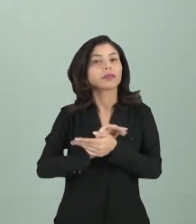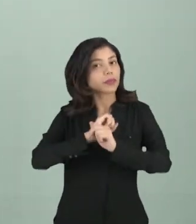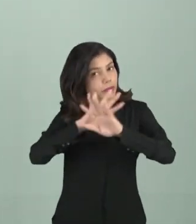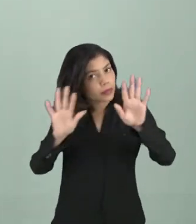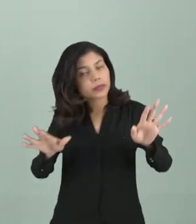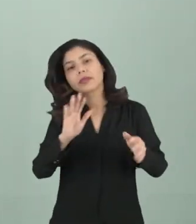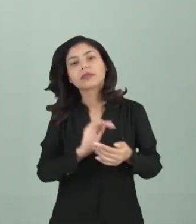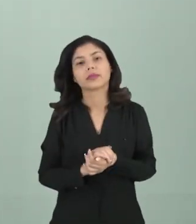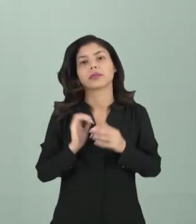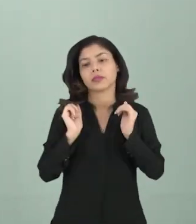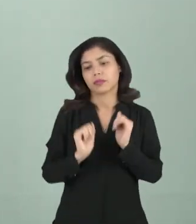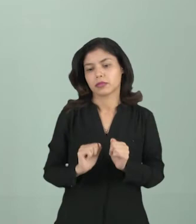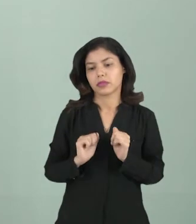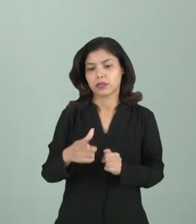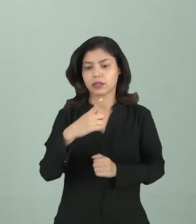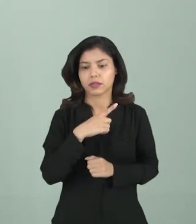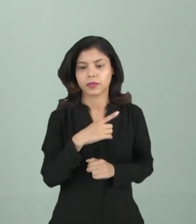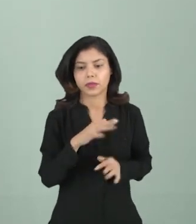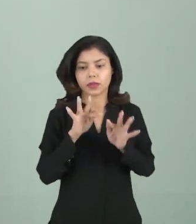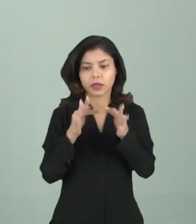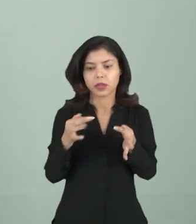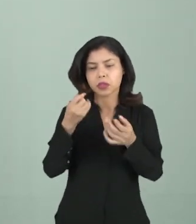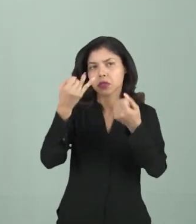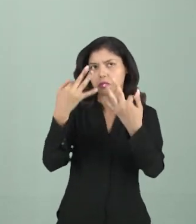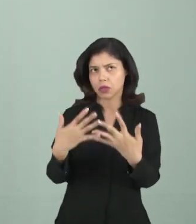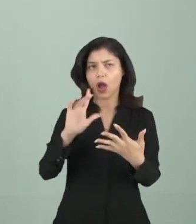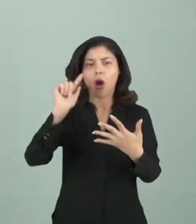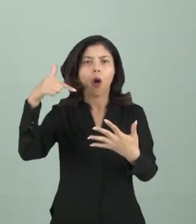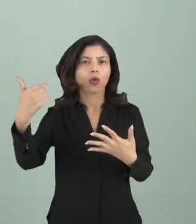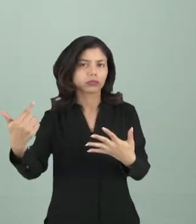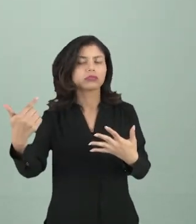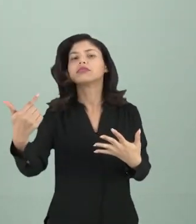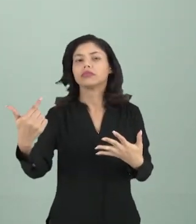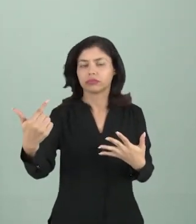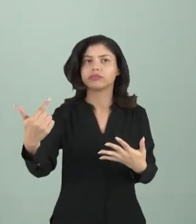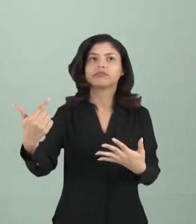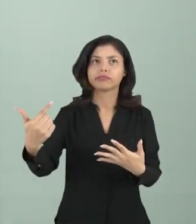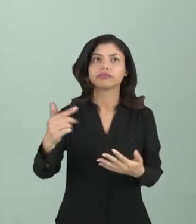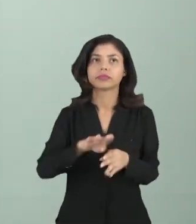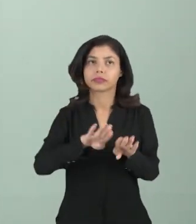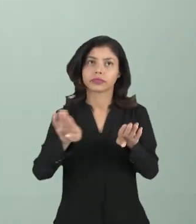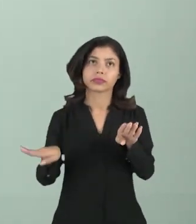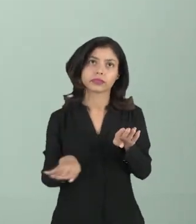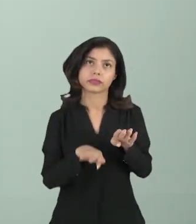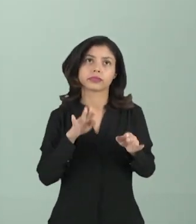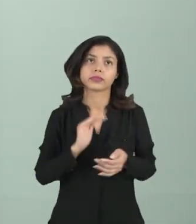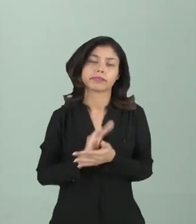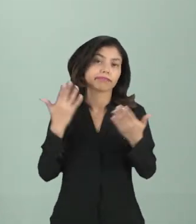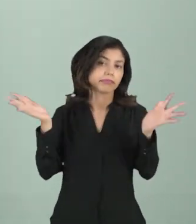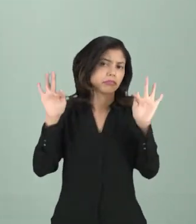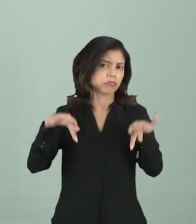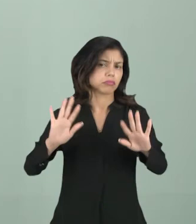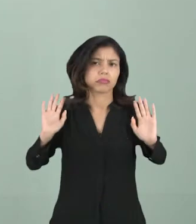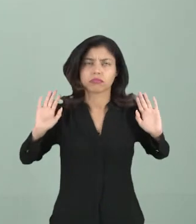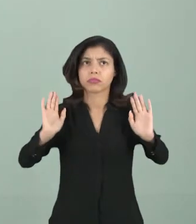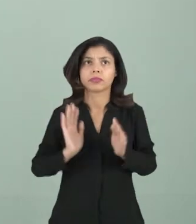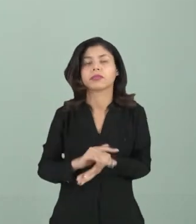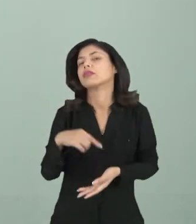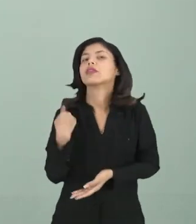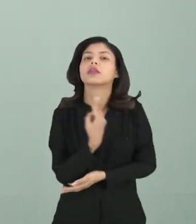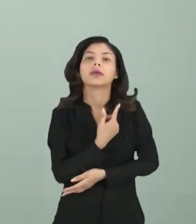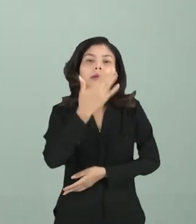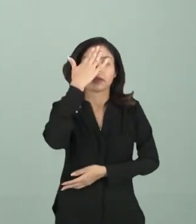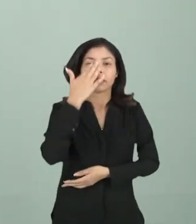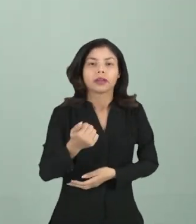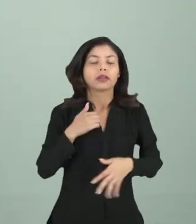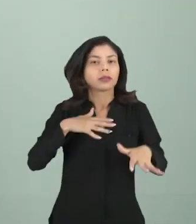claro que eu poderia aqui exemplificar outras formas de desigualdade. Enfim, e nós sabemos